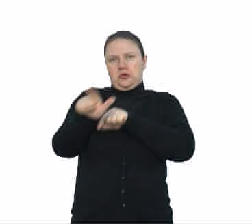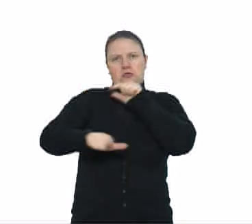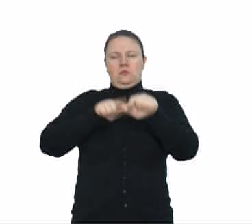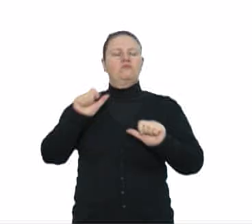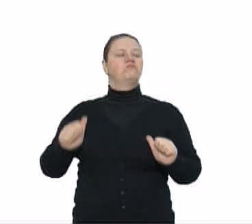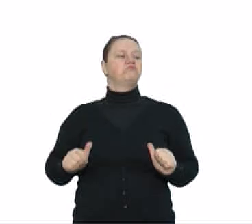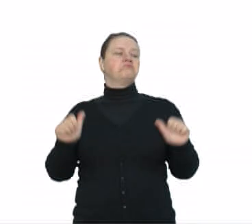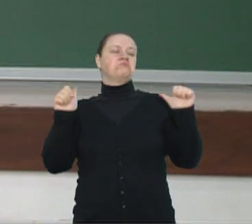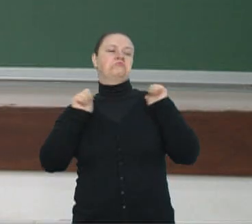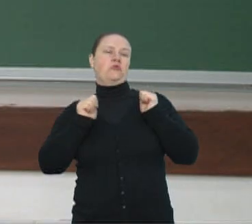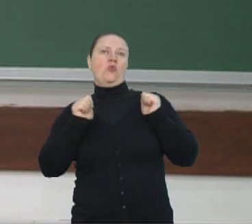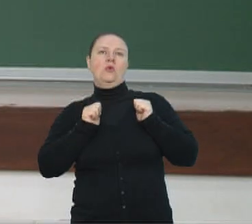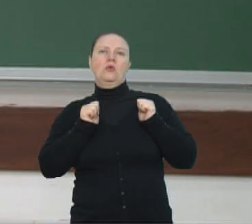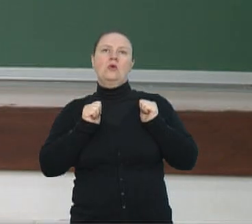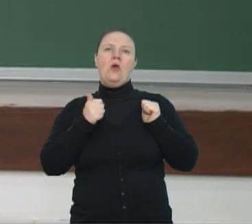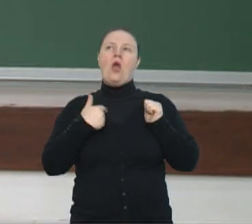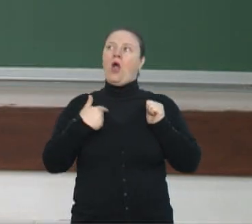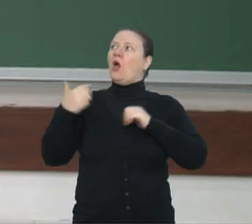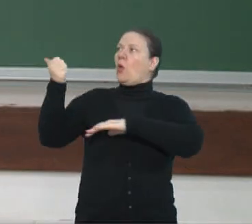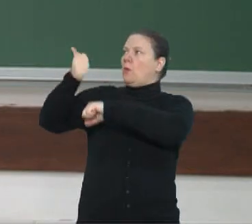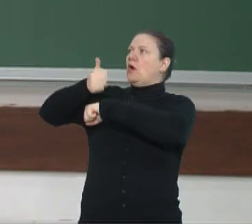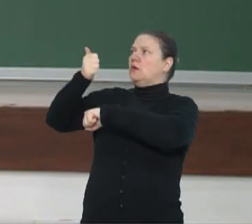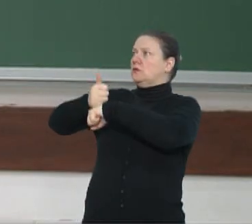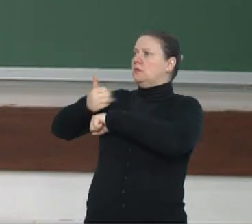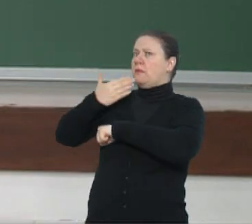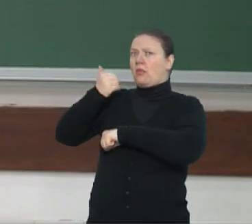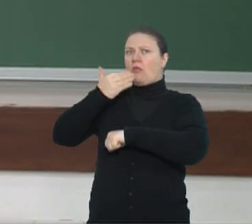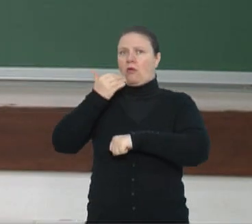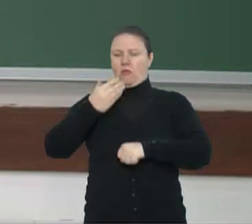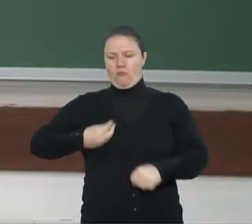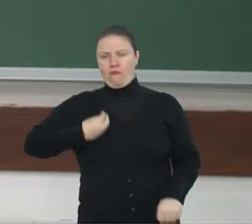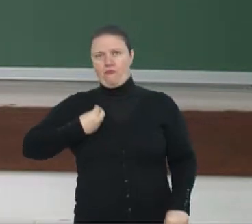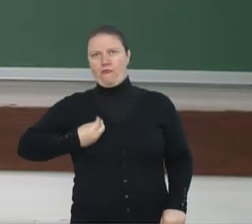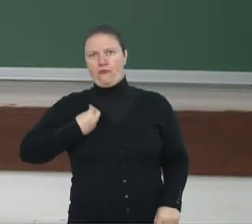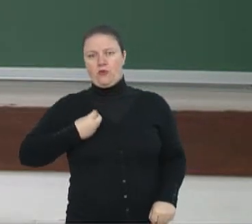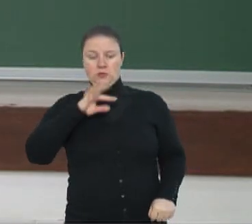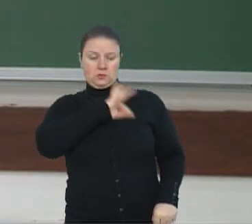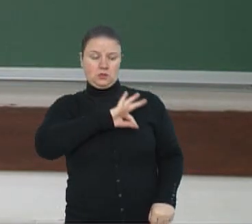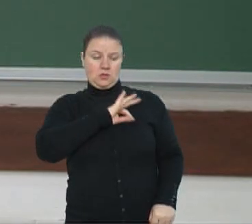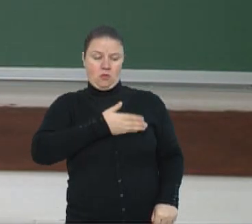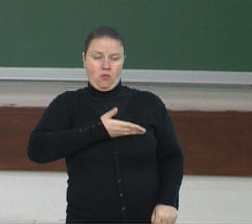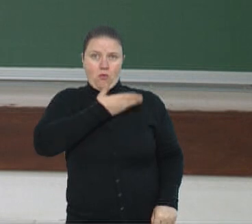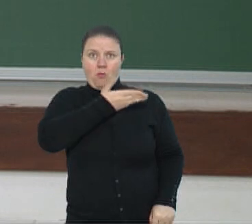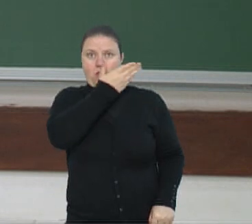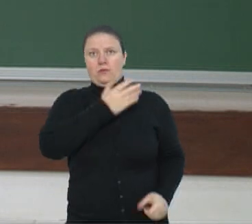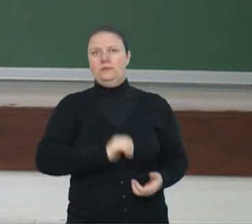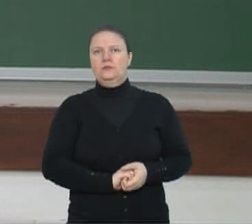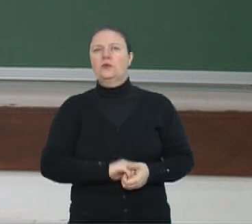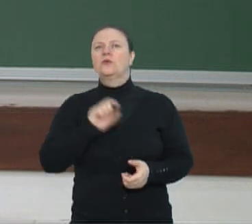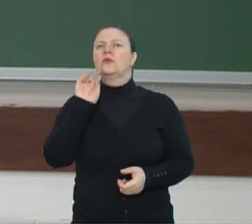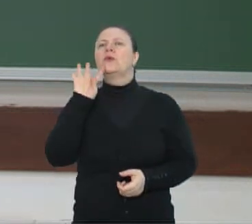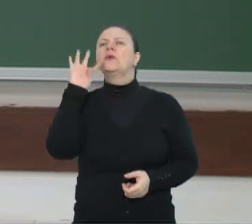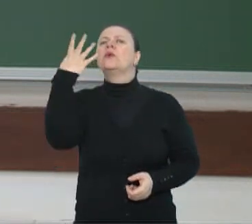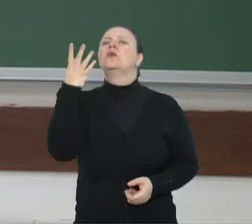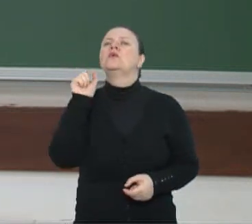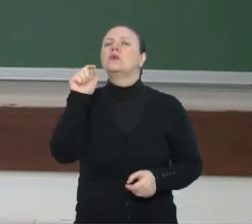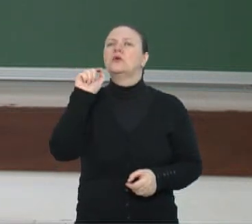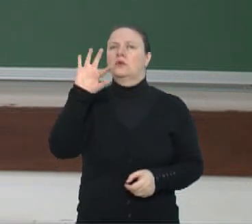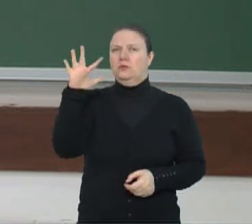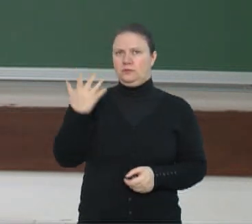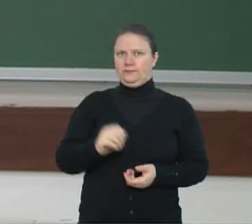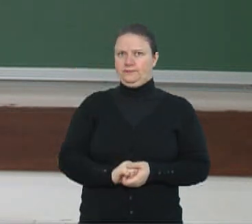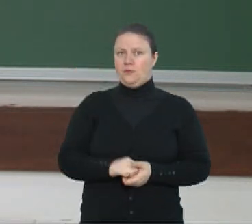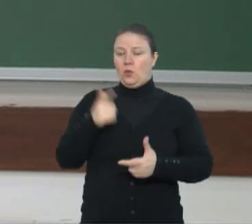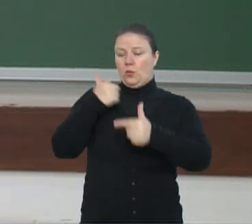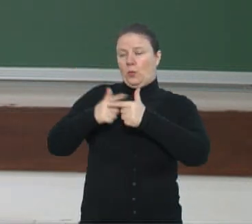então terem que dar melhores condições de trabalho, melhores salários para eles. Qual que vai ser a consequência disso? Vai ser um grande problema